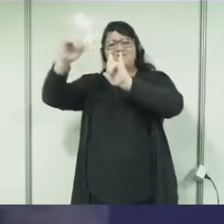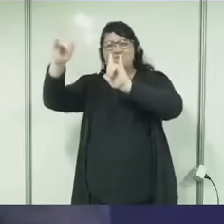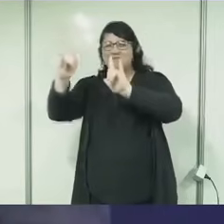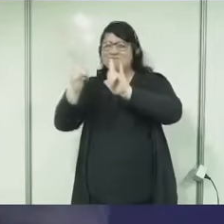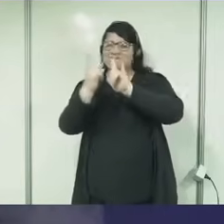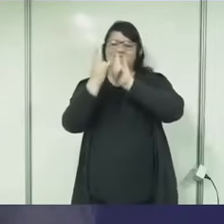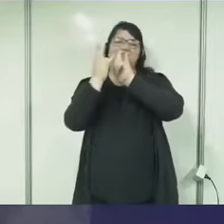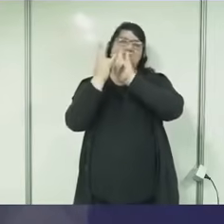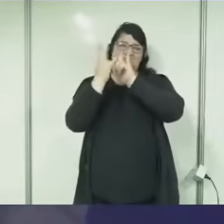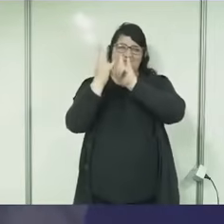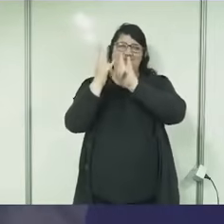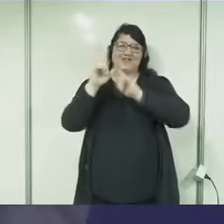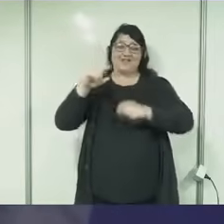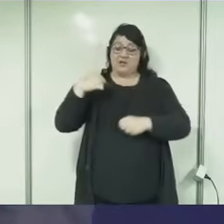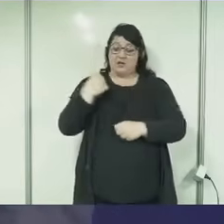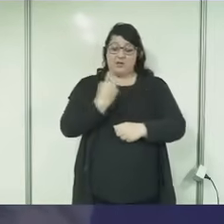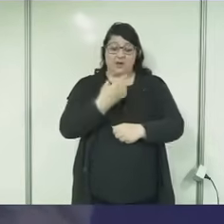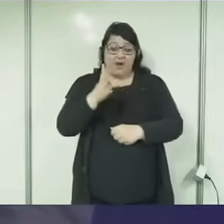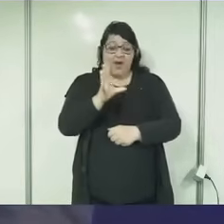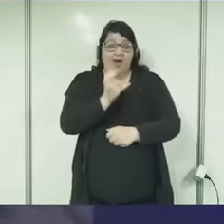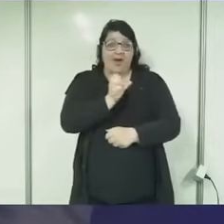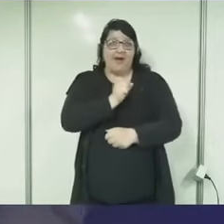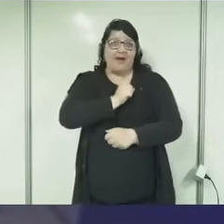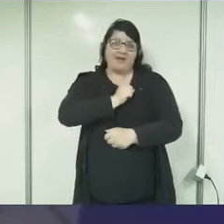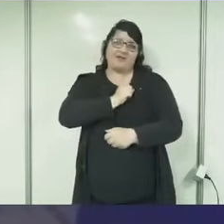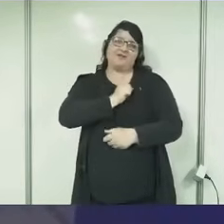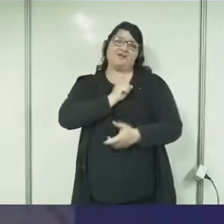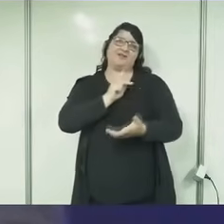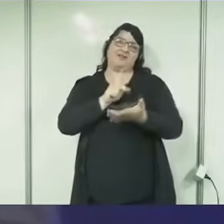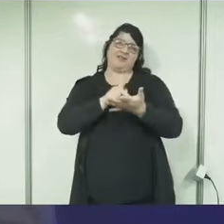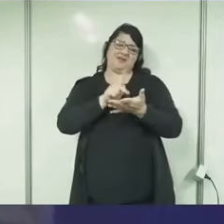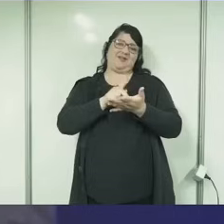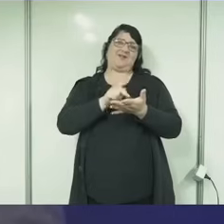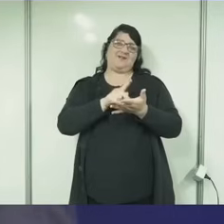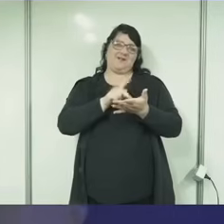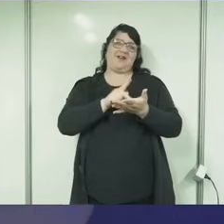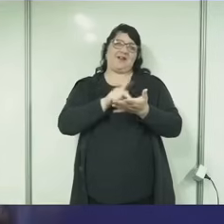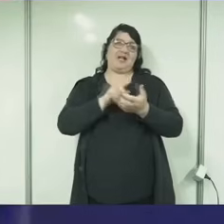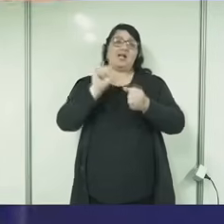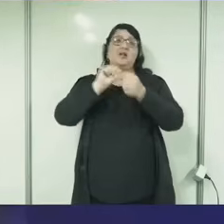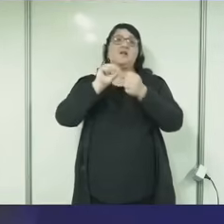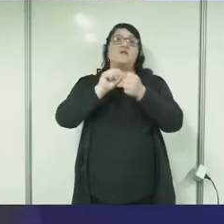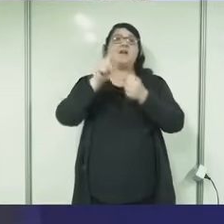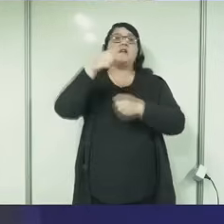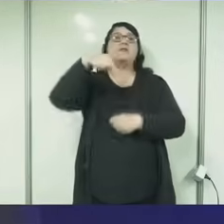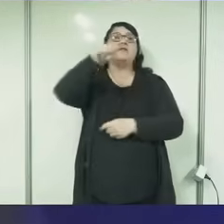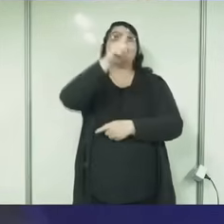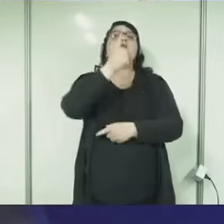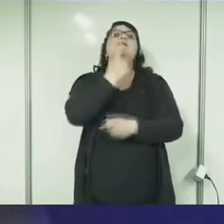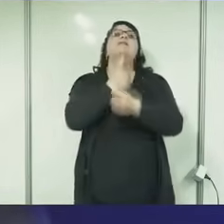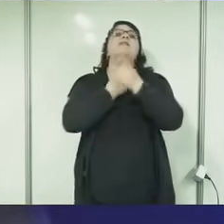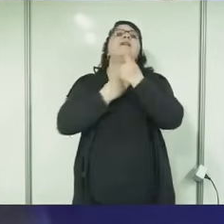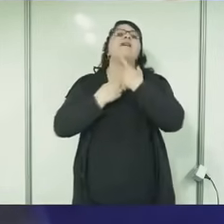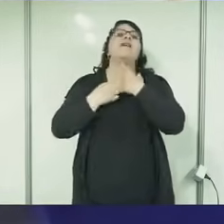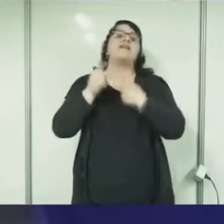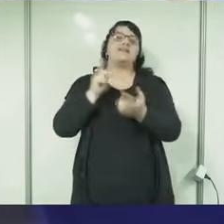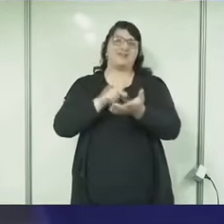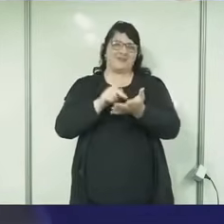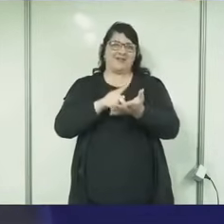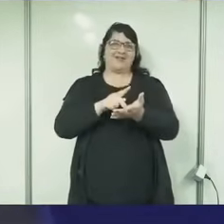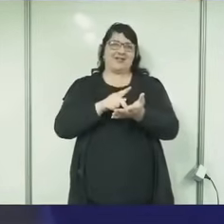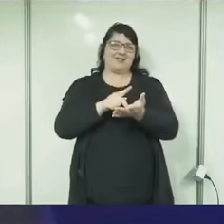ame e faz o que queiras, disse Santo Agostinho. Essa música, vocês sabem,